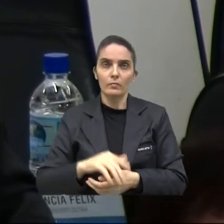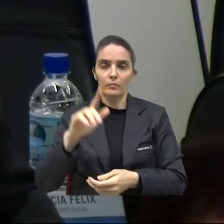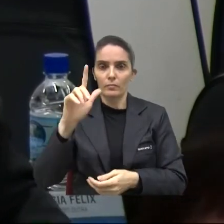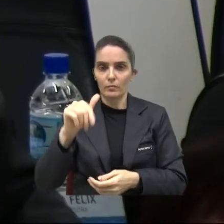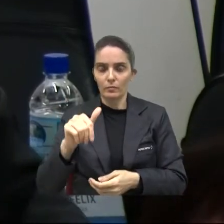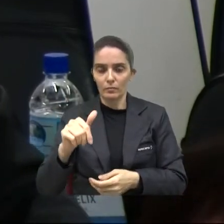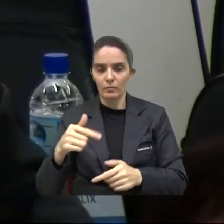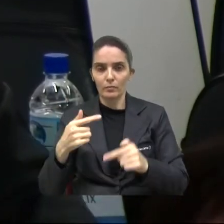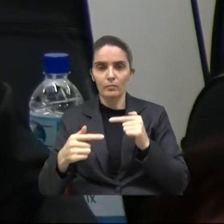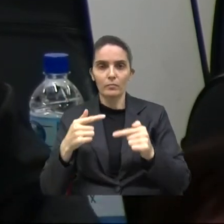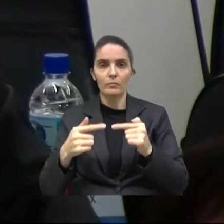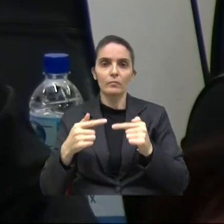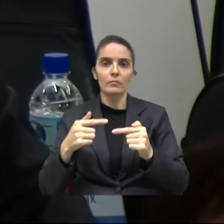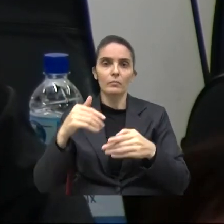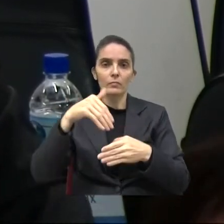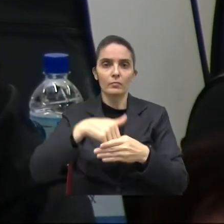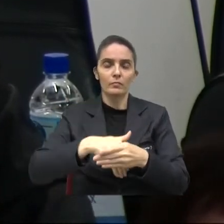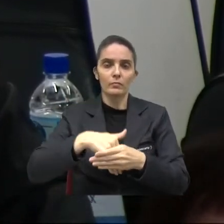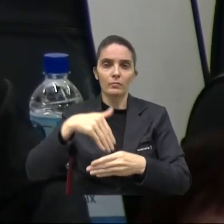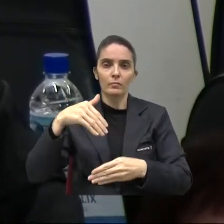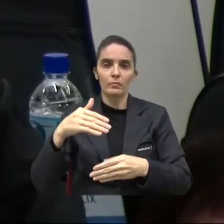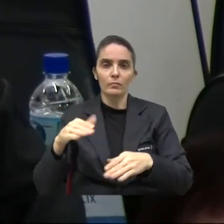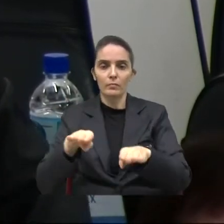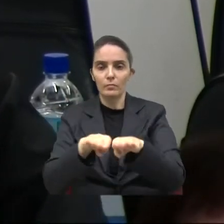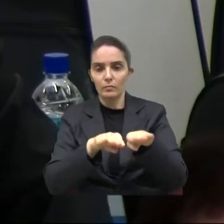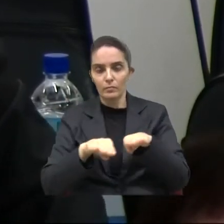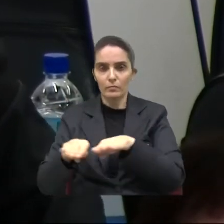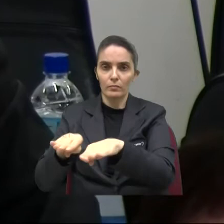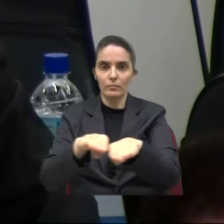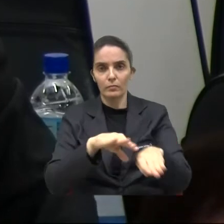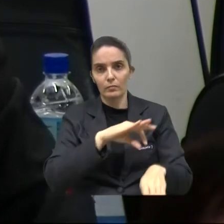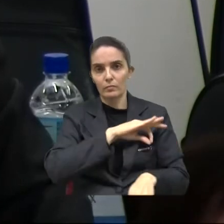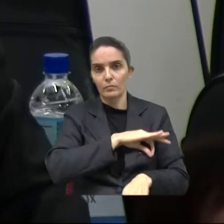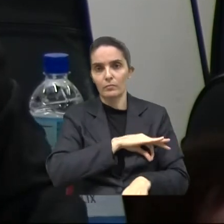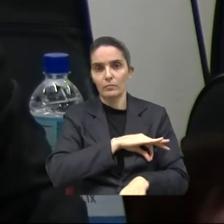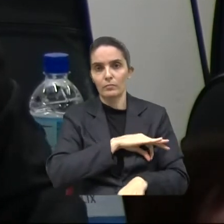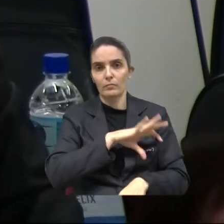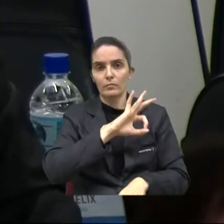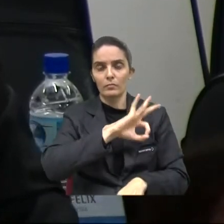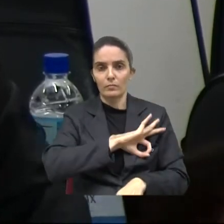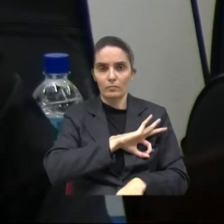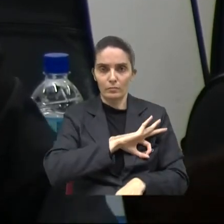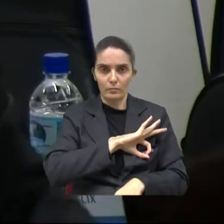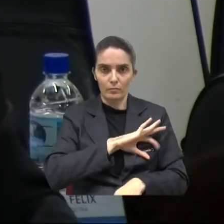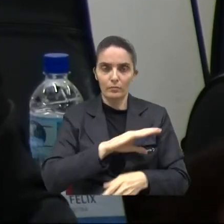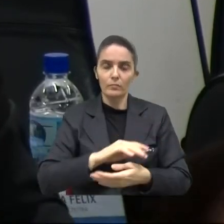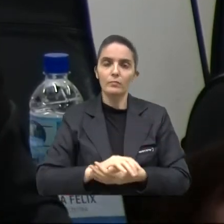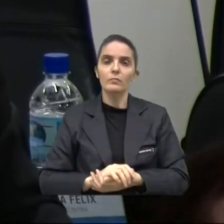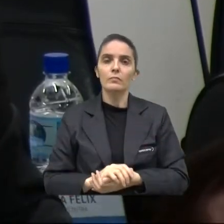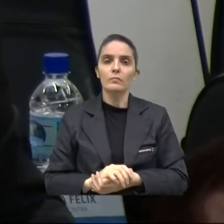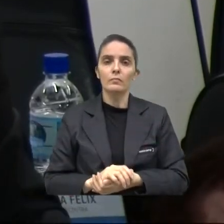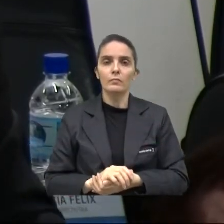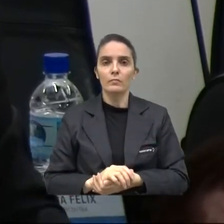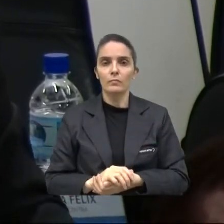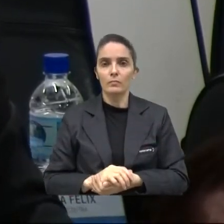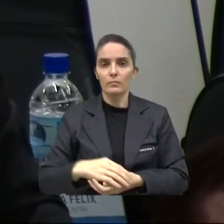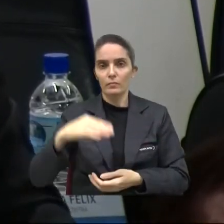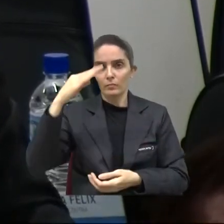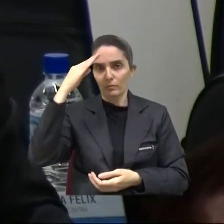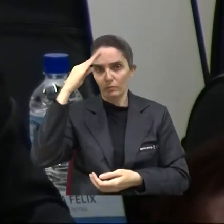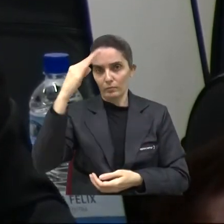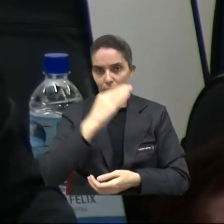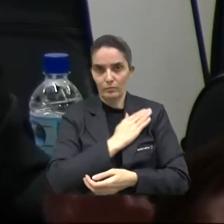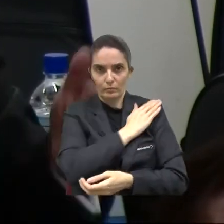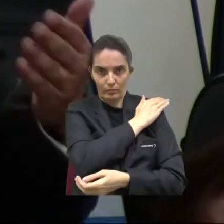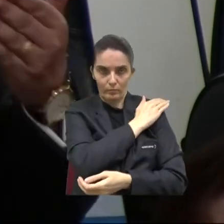as eleições, uma equiparação salarial para as polícias militares, na questão de tenentes, sargentos e assim